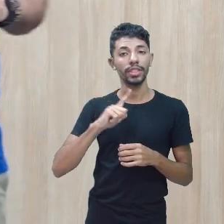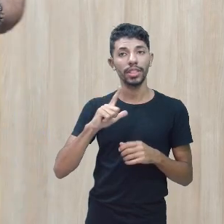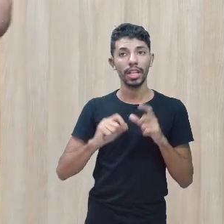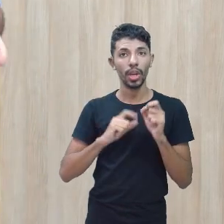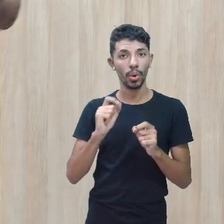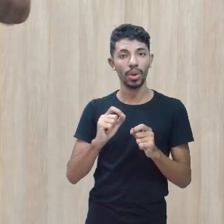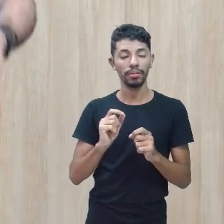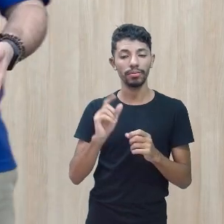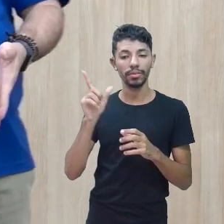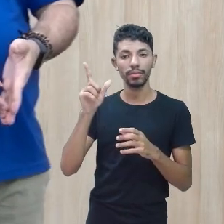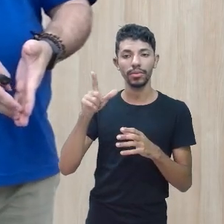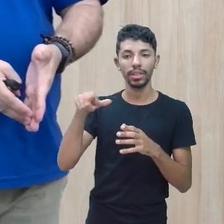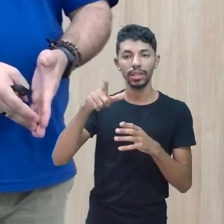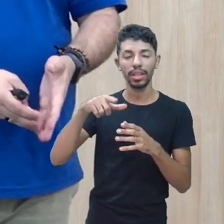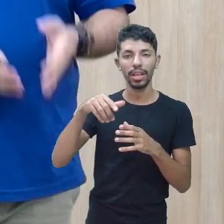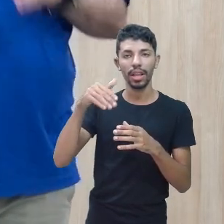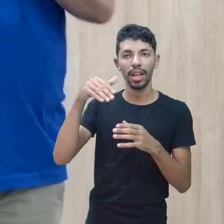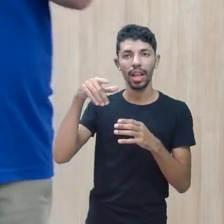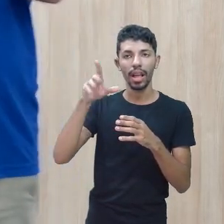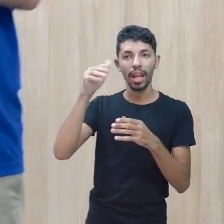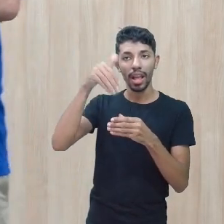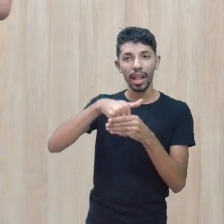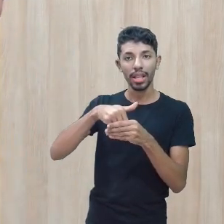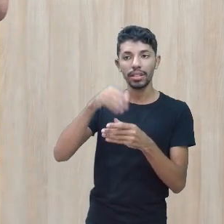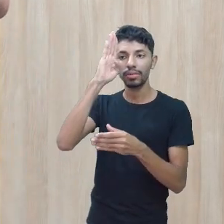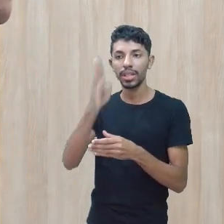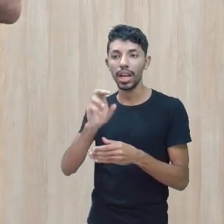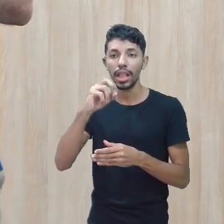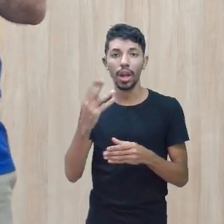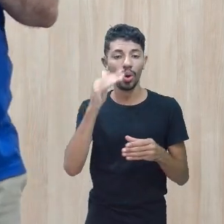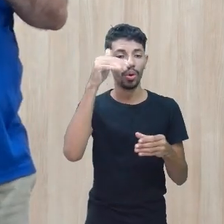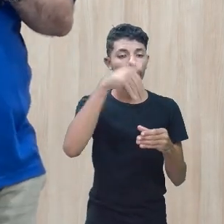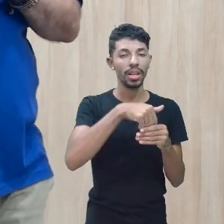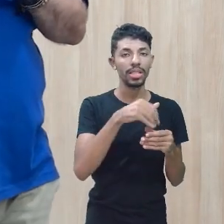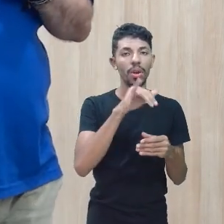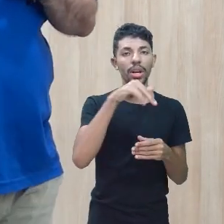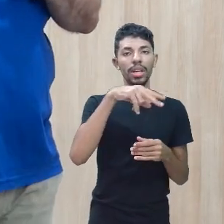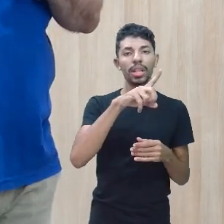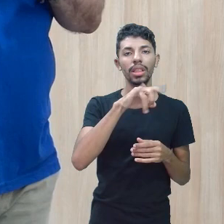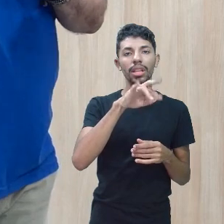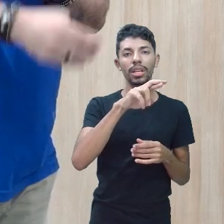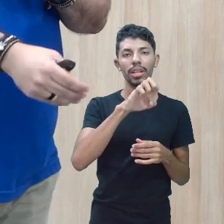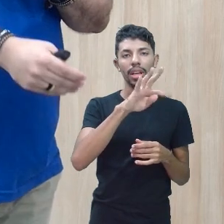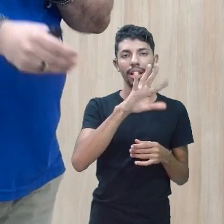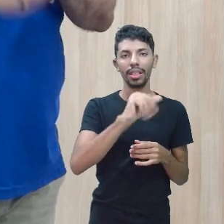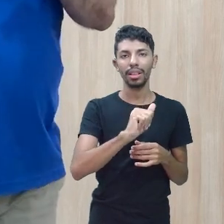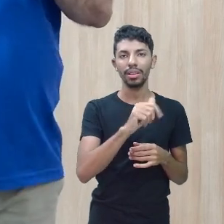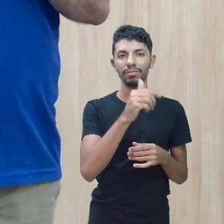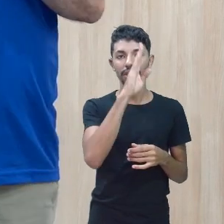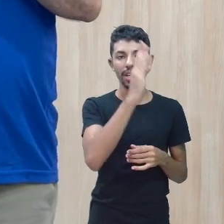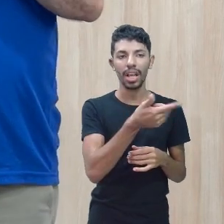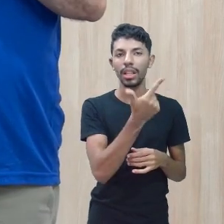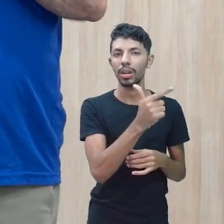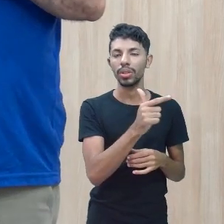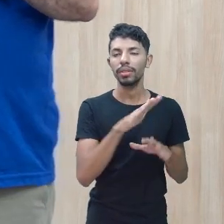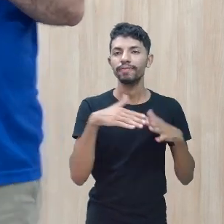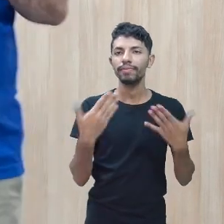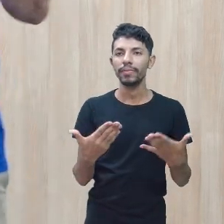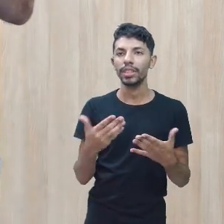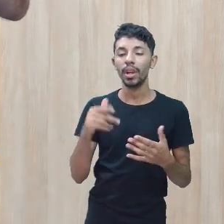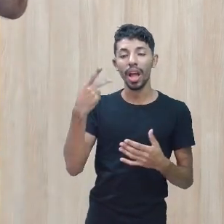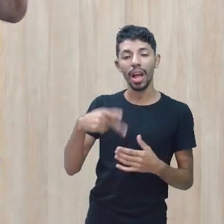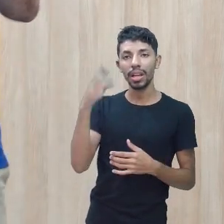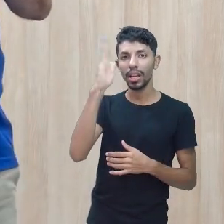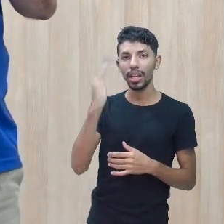ou indireta. No caso do Brasil, os cidadãos escolhem os seus representantes. Então a gente chama de uma